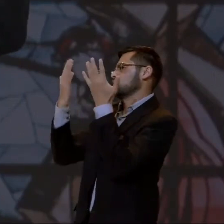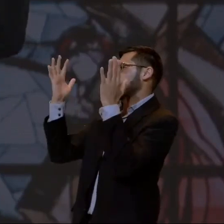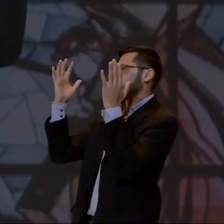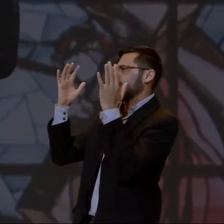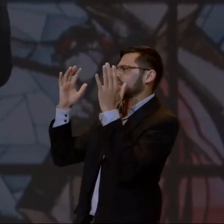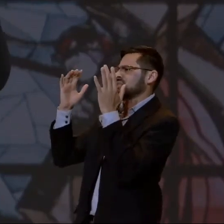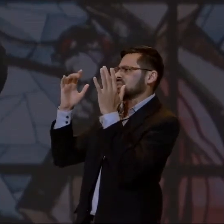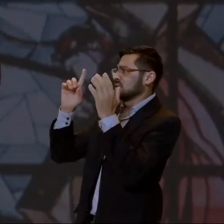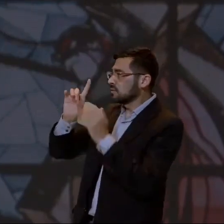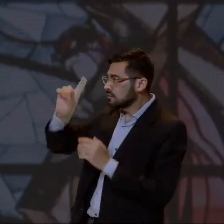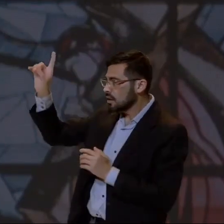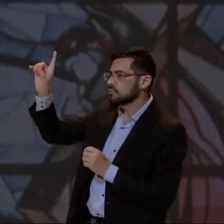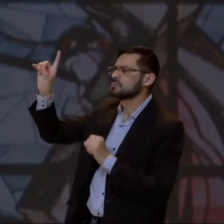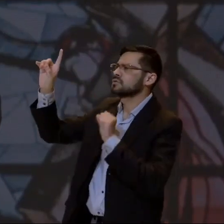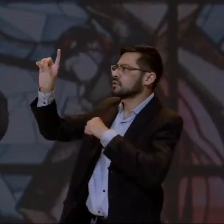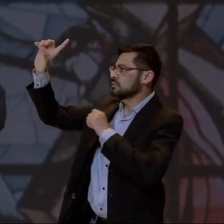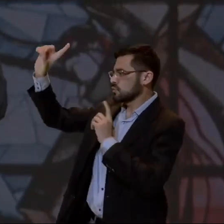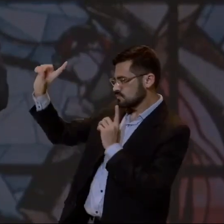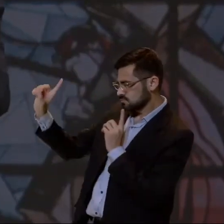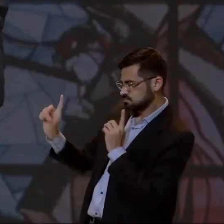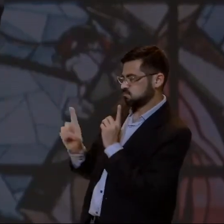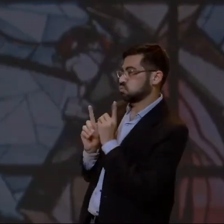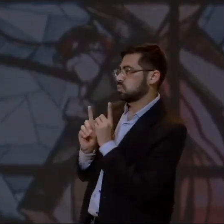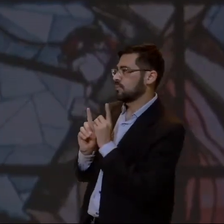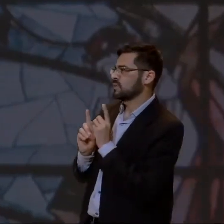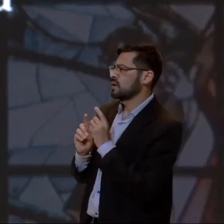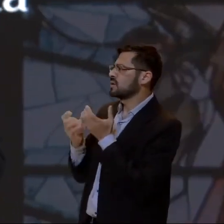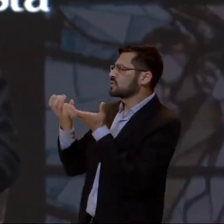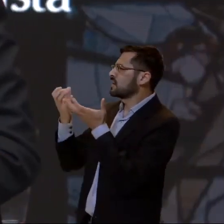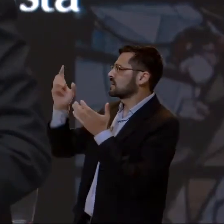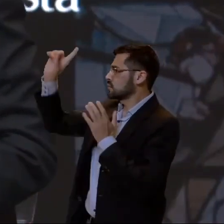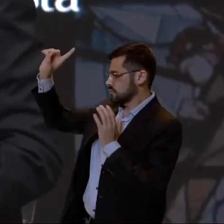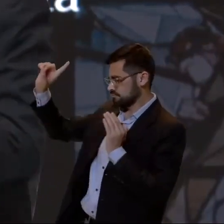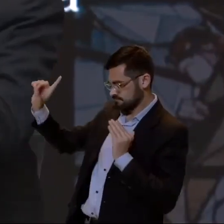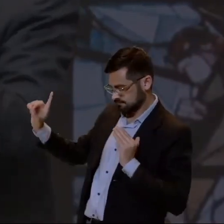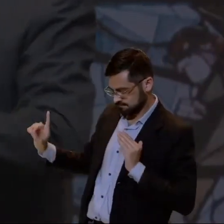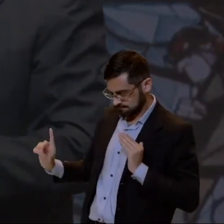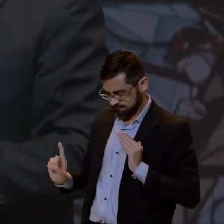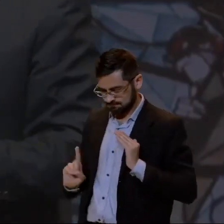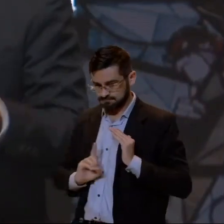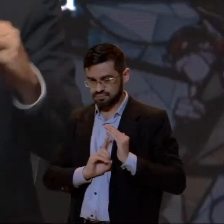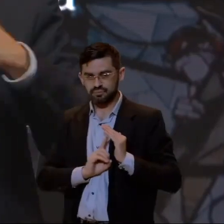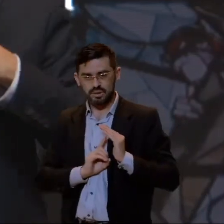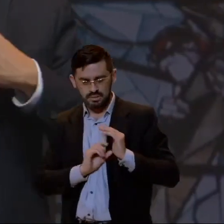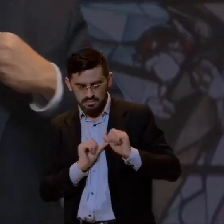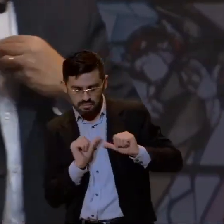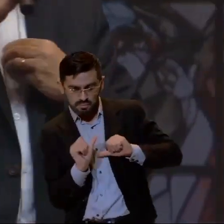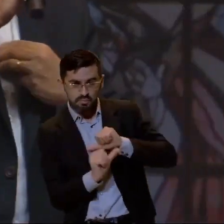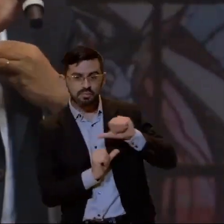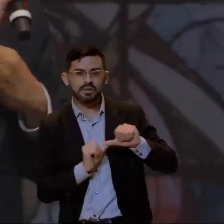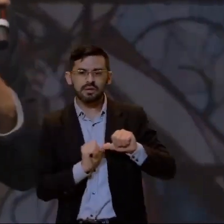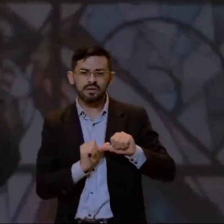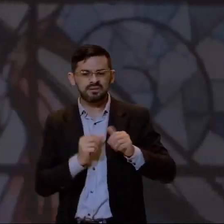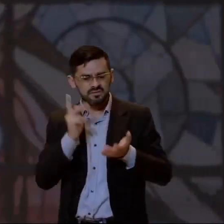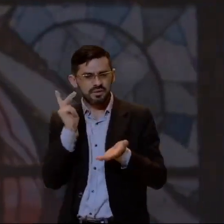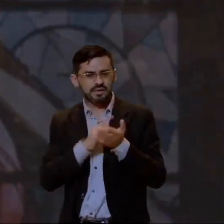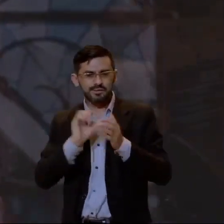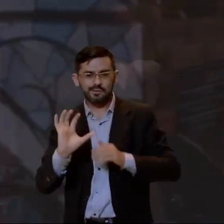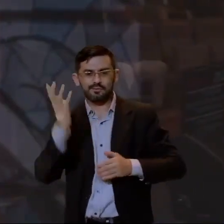o Deus que vem a nós, eu quero que esse Deus entre na minha história, entre na minha vida, que o Natal aconteça aqui